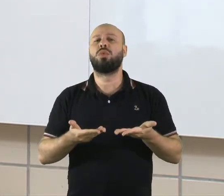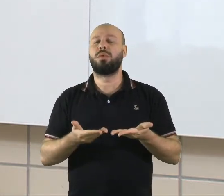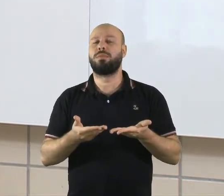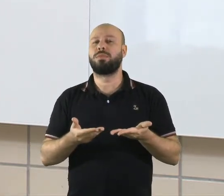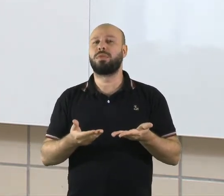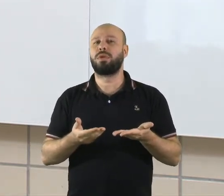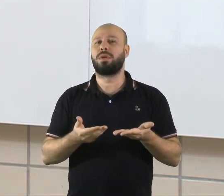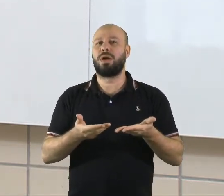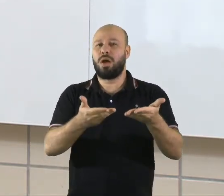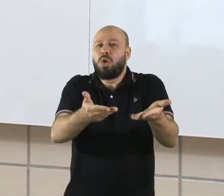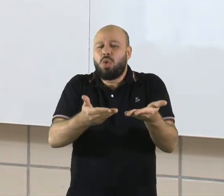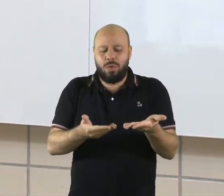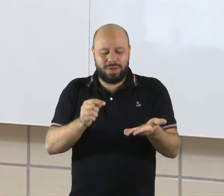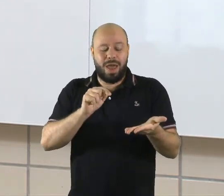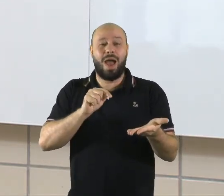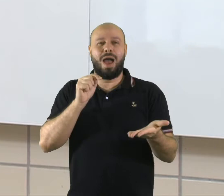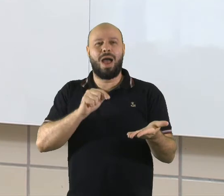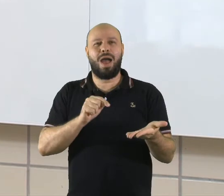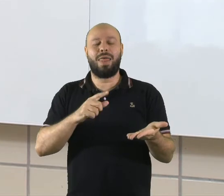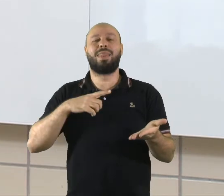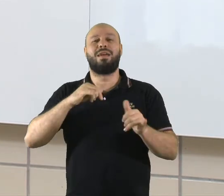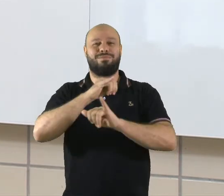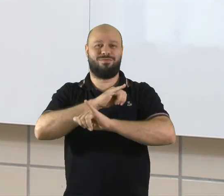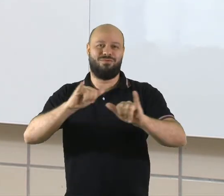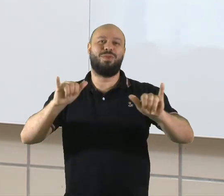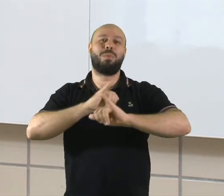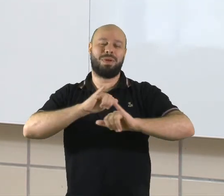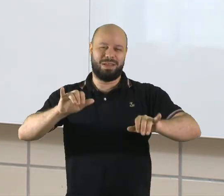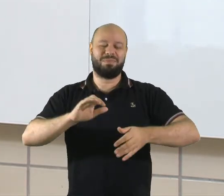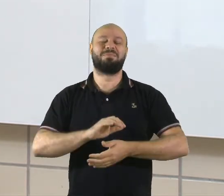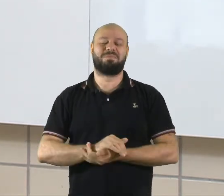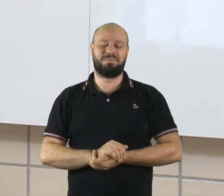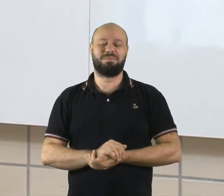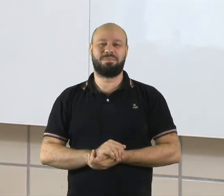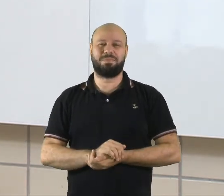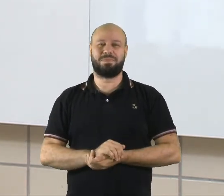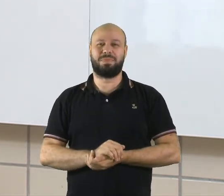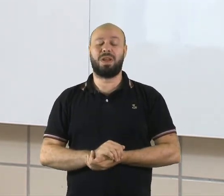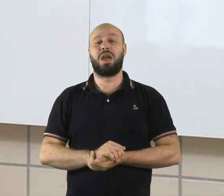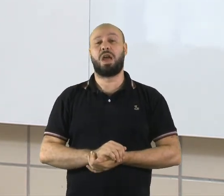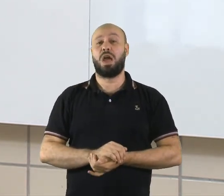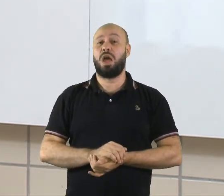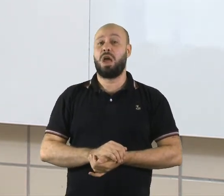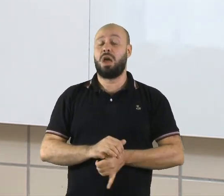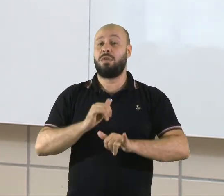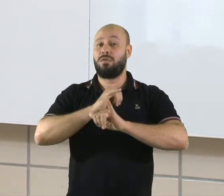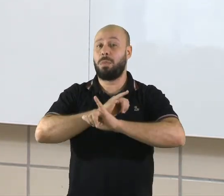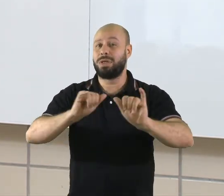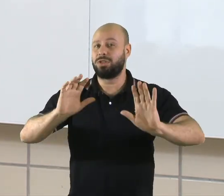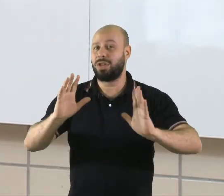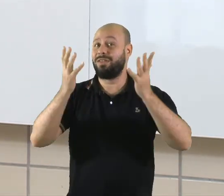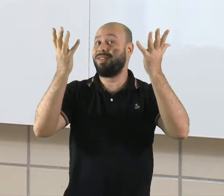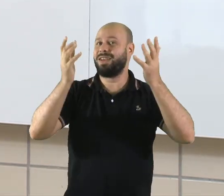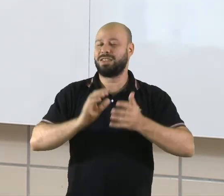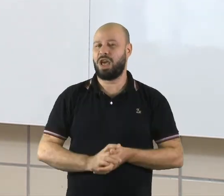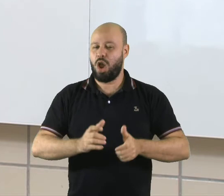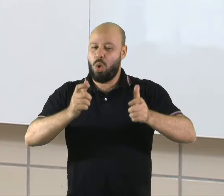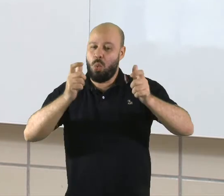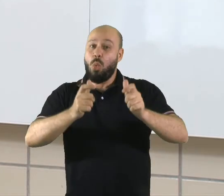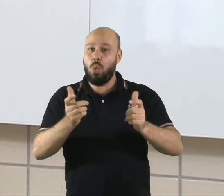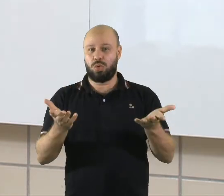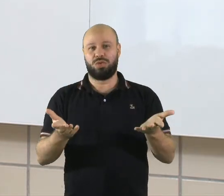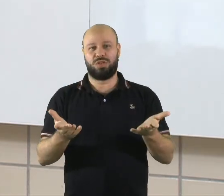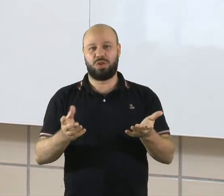convite também temos informações sobre uma festa, onde vai ser essa festa,